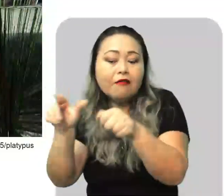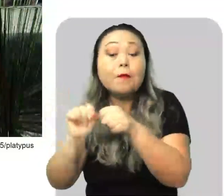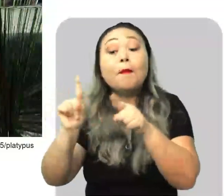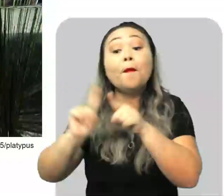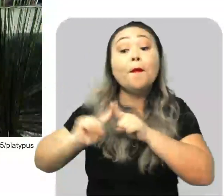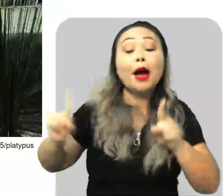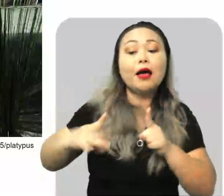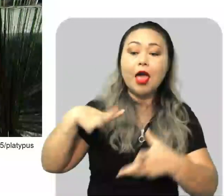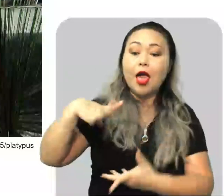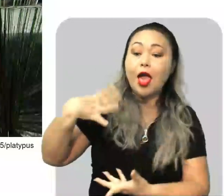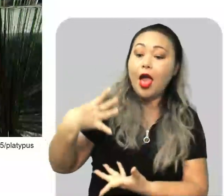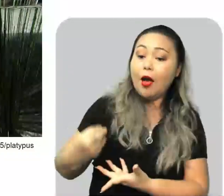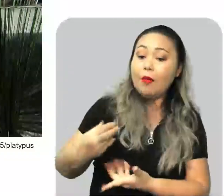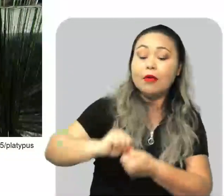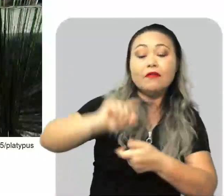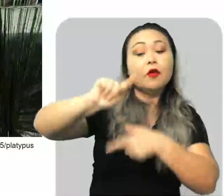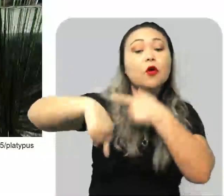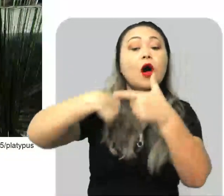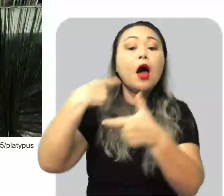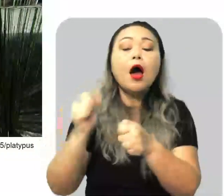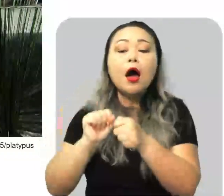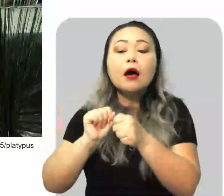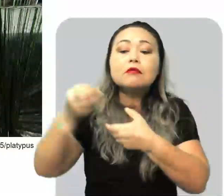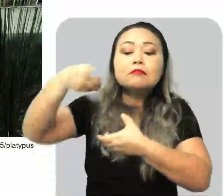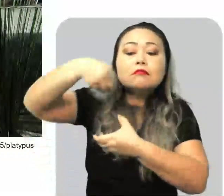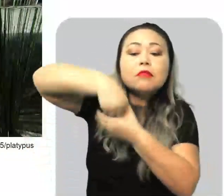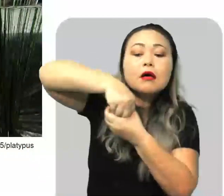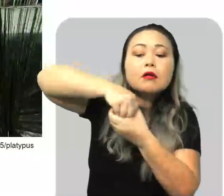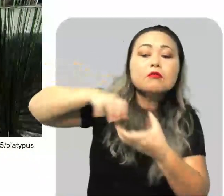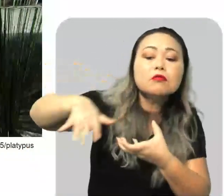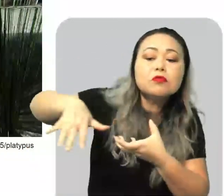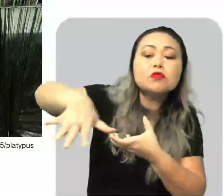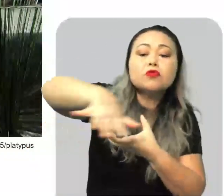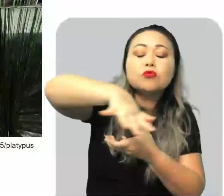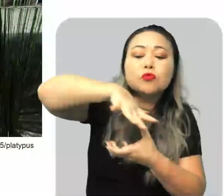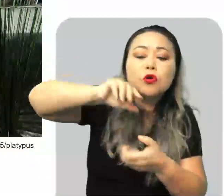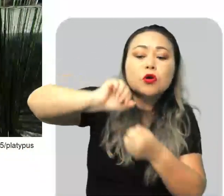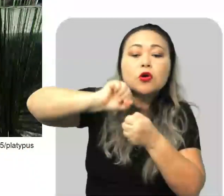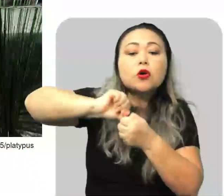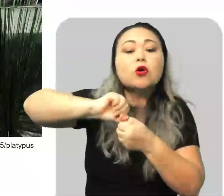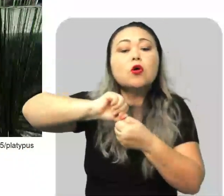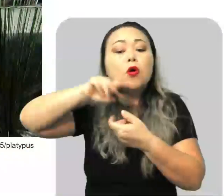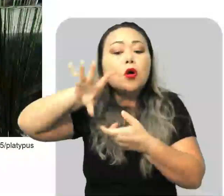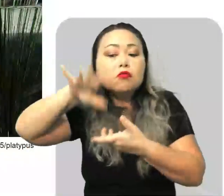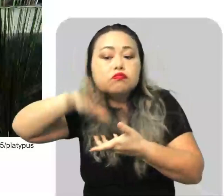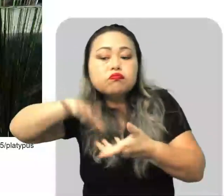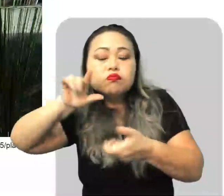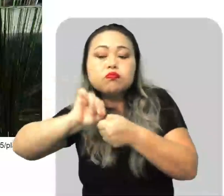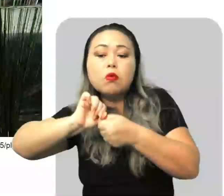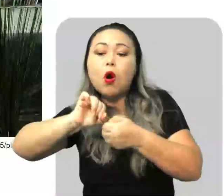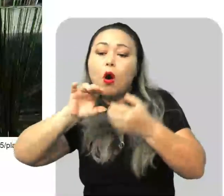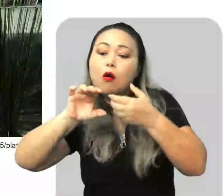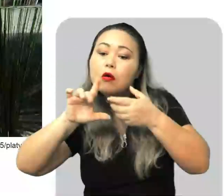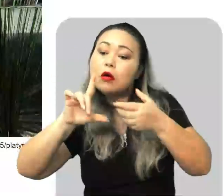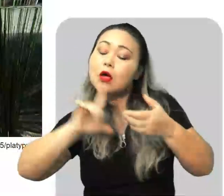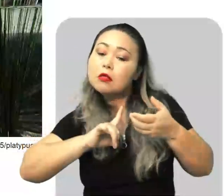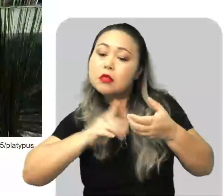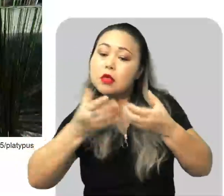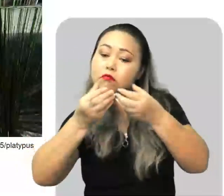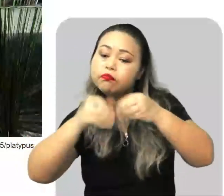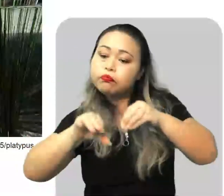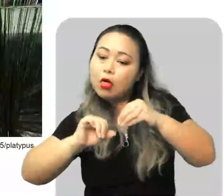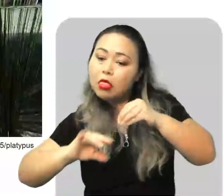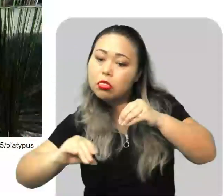mamíferos e eles compõem aí, junto com as équidinas, você vai ter o grupo dos monotremados, são os mamíferos que põem